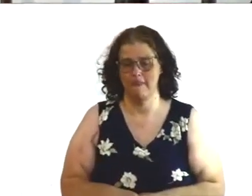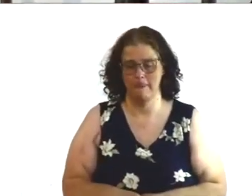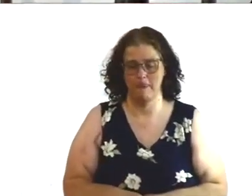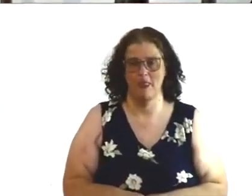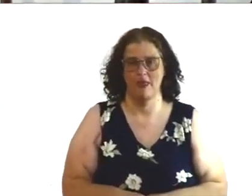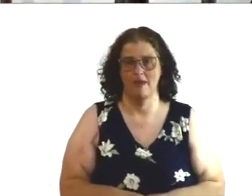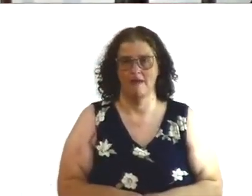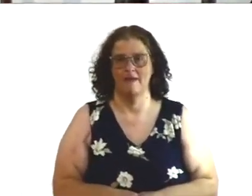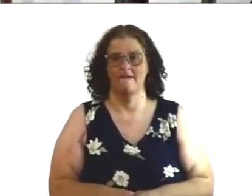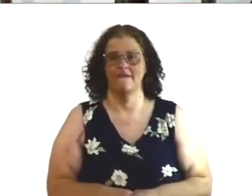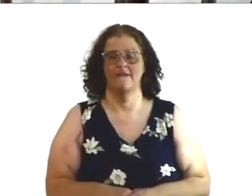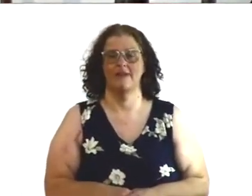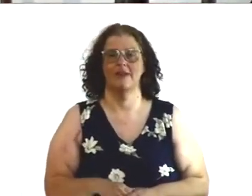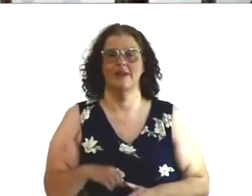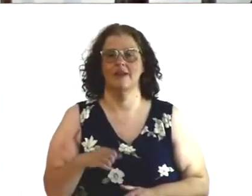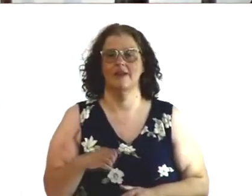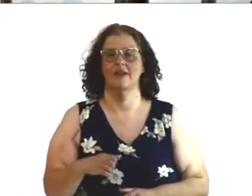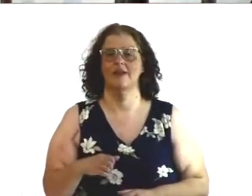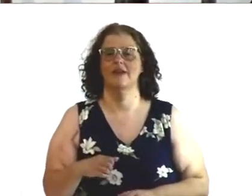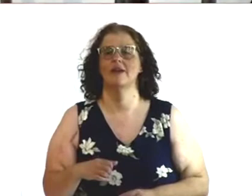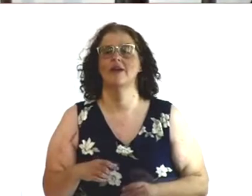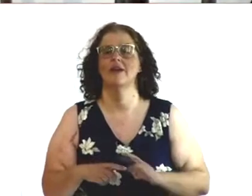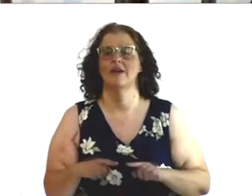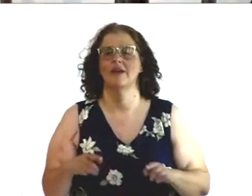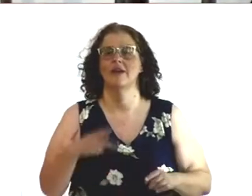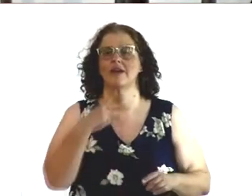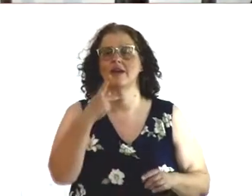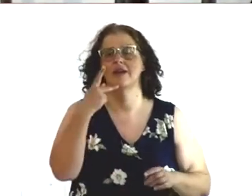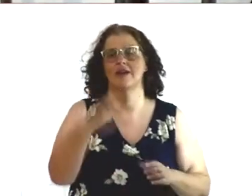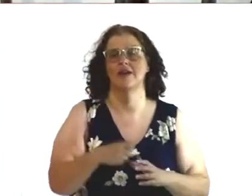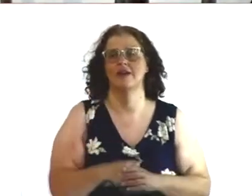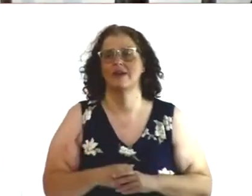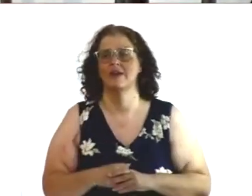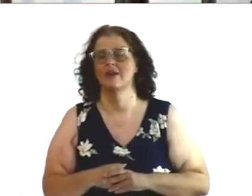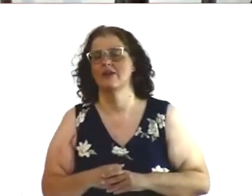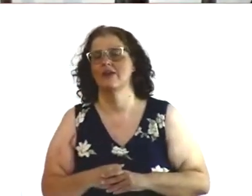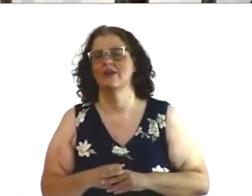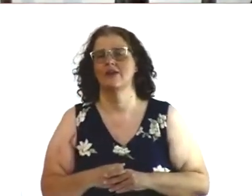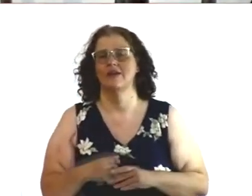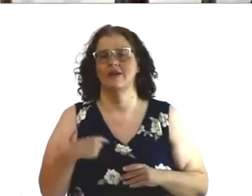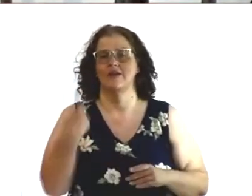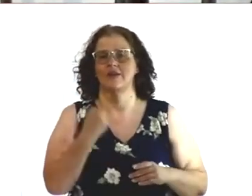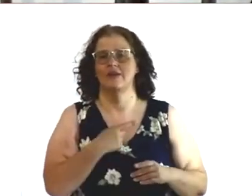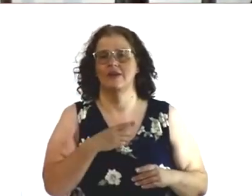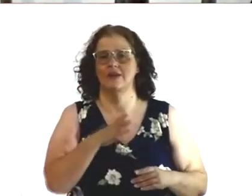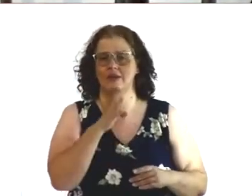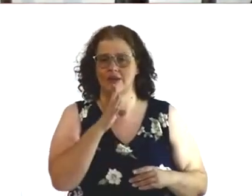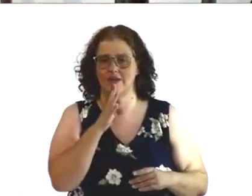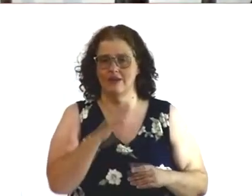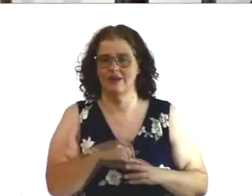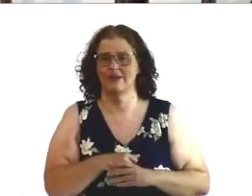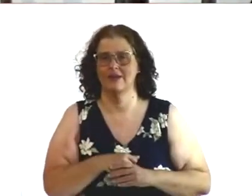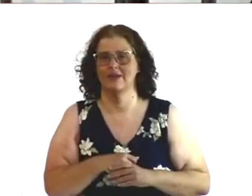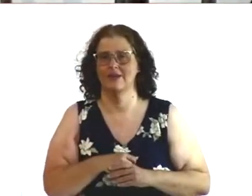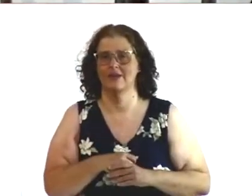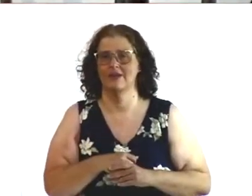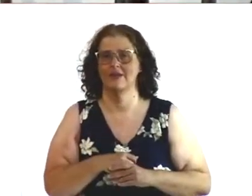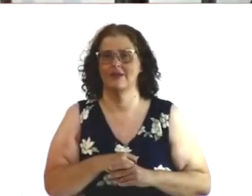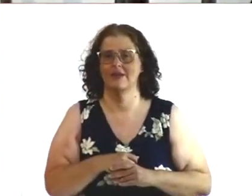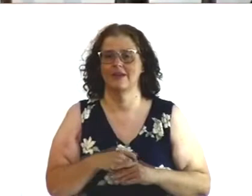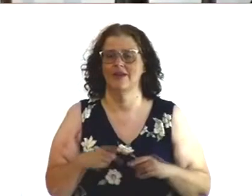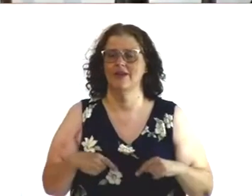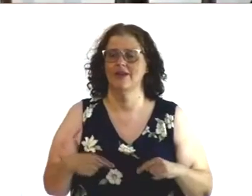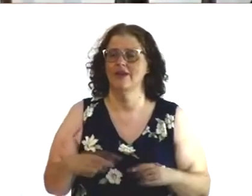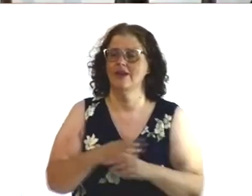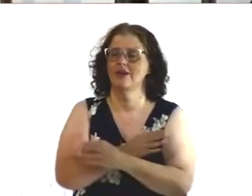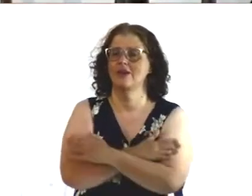ele estava com 8 dias, isso é uma das pregações que nós já fizemos aqui há algum tempo, quando ele tomou Jesus nos braços e diz, agora podes despedir